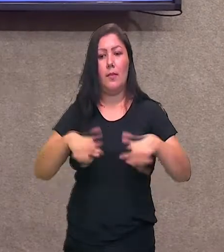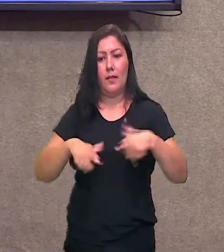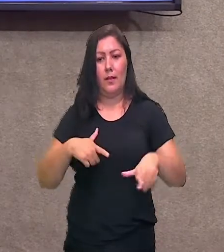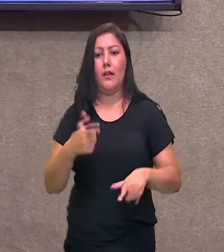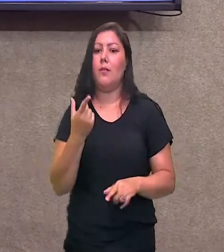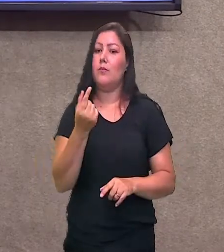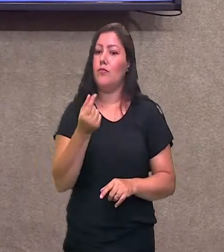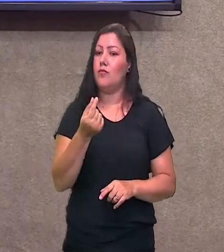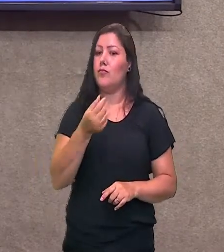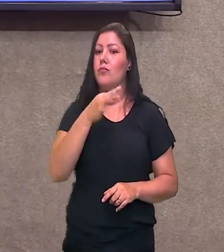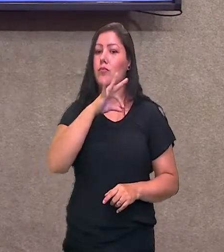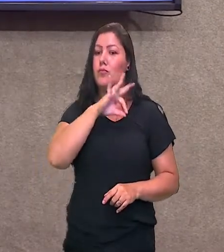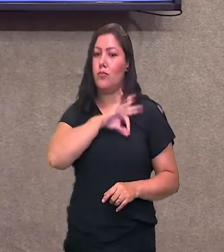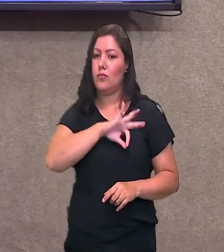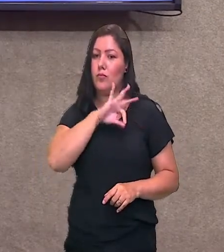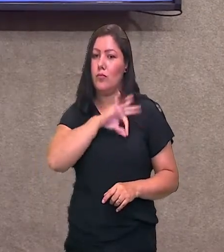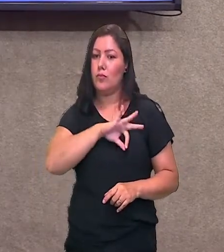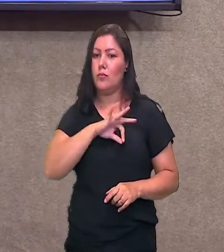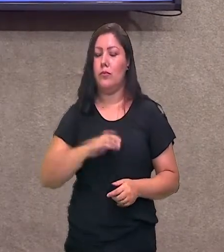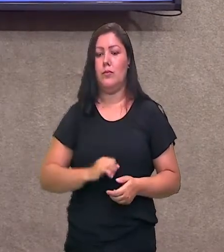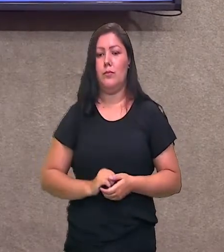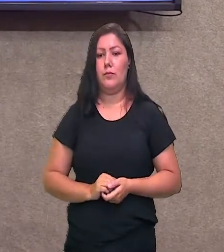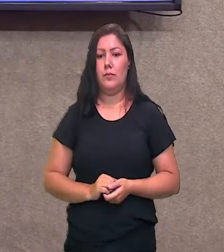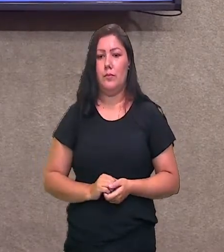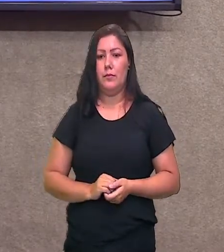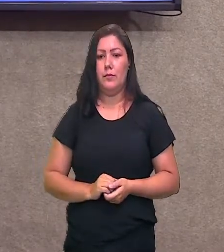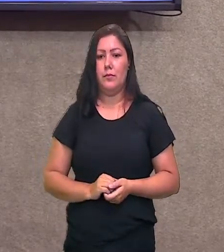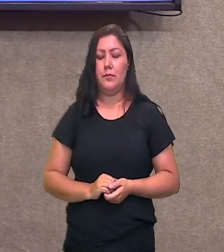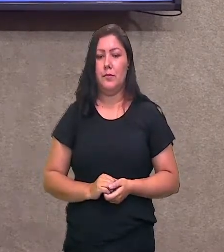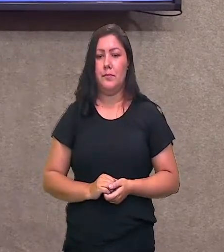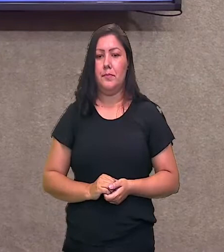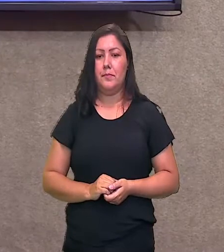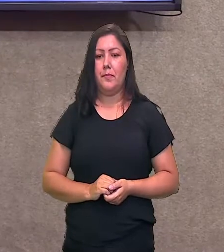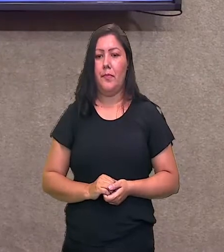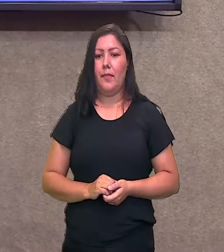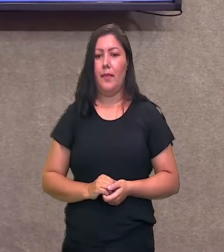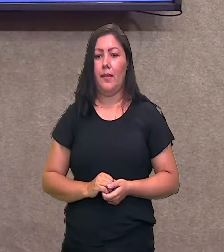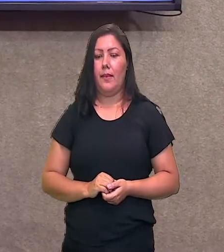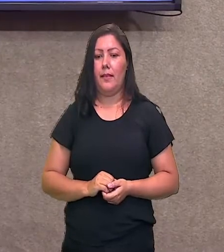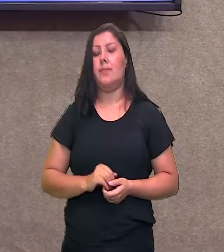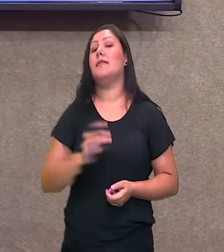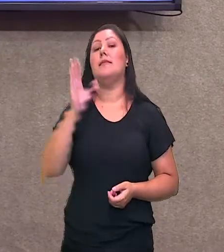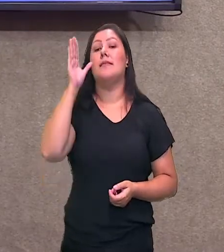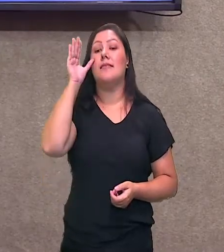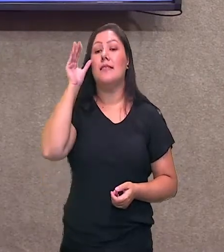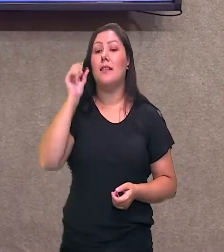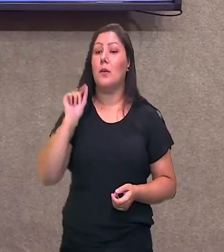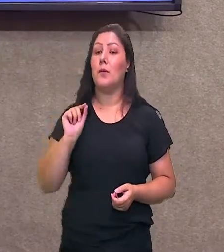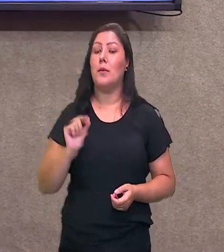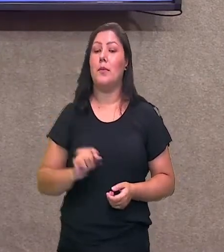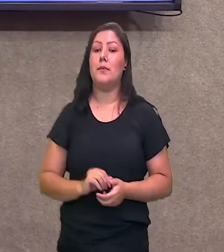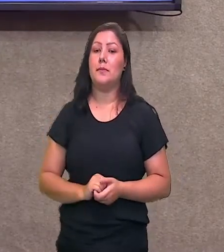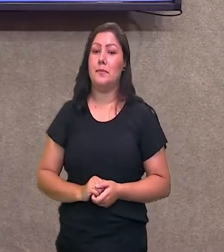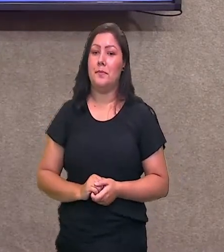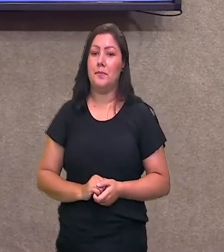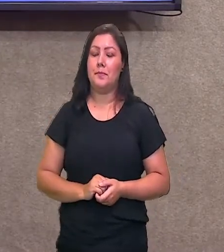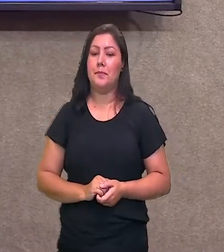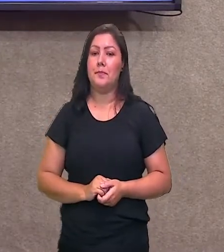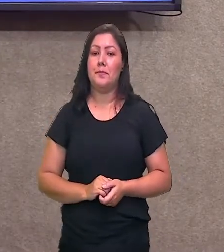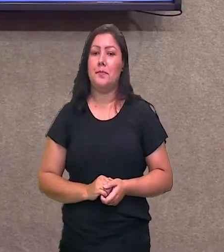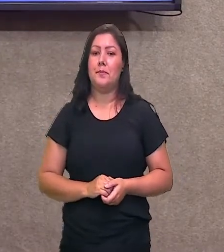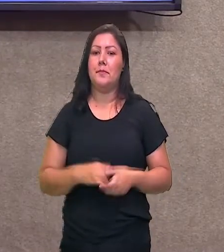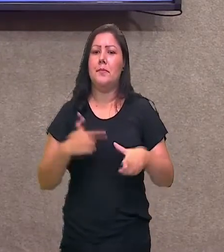Trabalho assalariado. Aqui tem uma coisa interessante. Por quê? Quando eu falo de